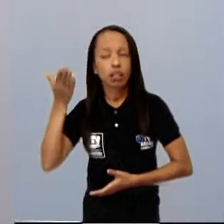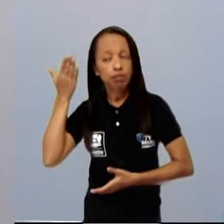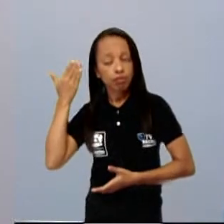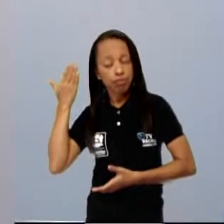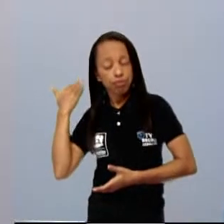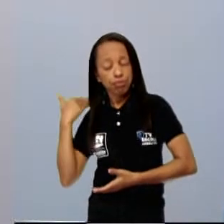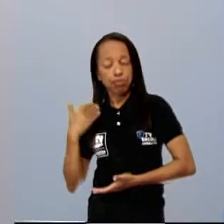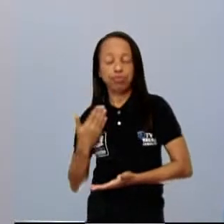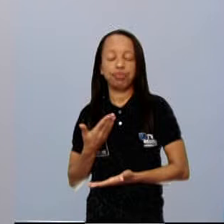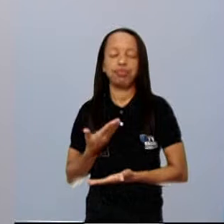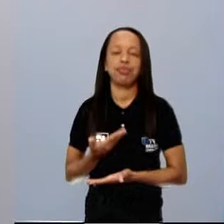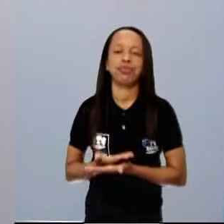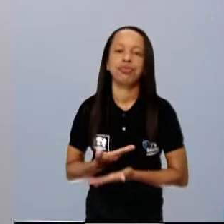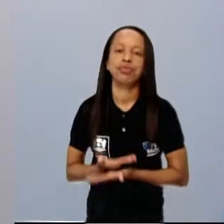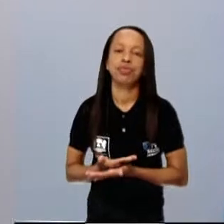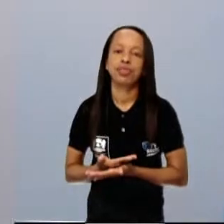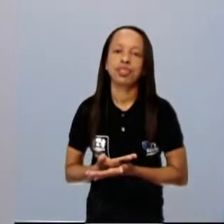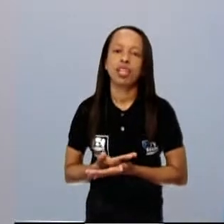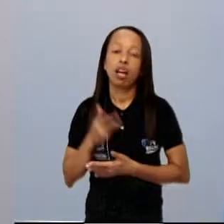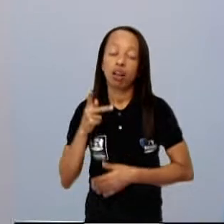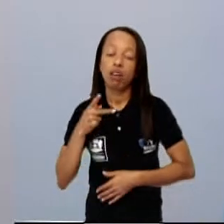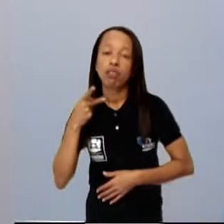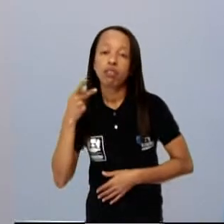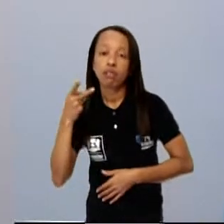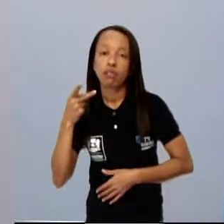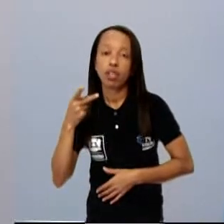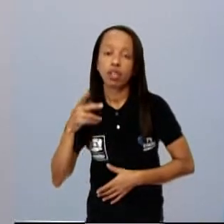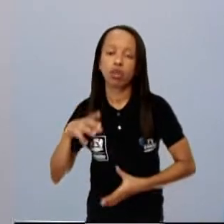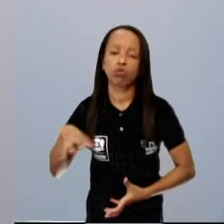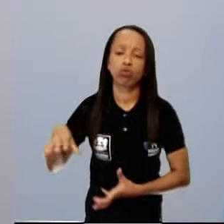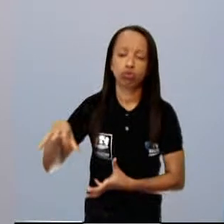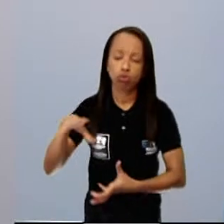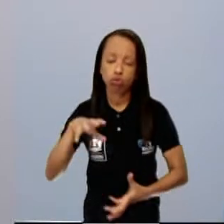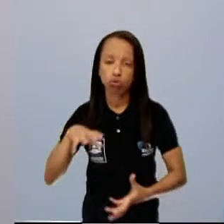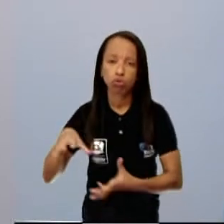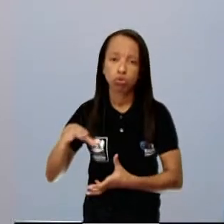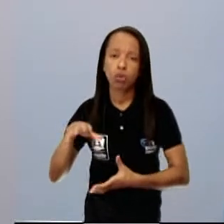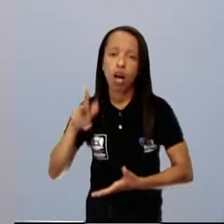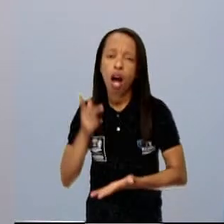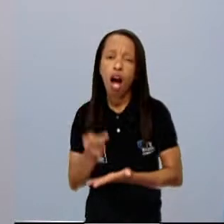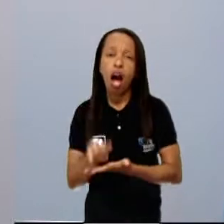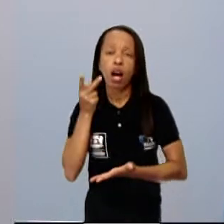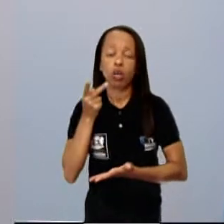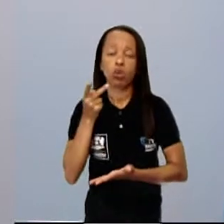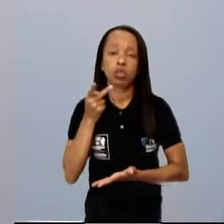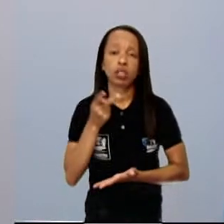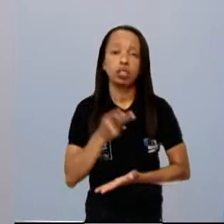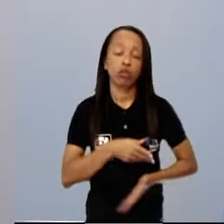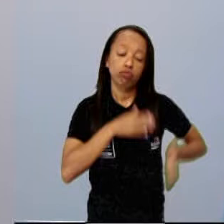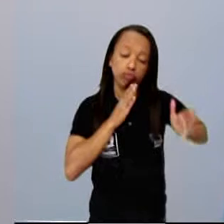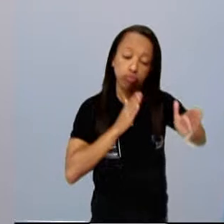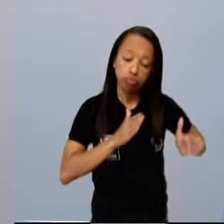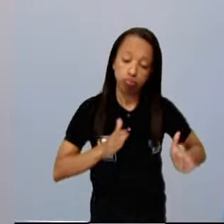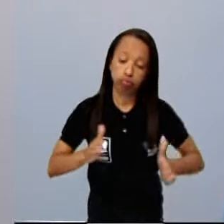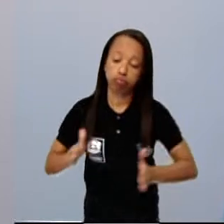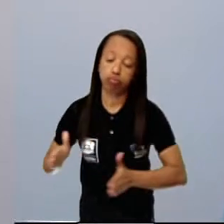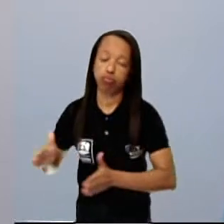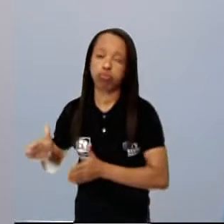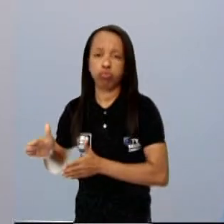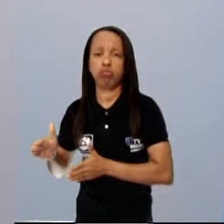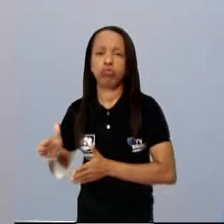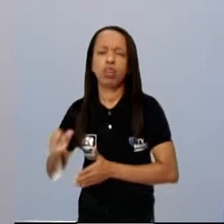aconteceu em um dia. O que é uma revolução, Tomé? Revolução é um processo que faz com que